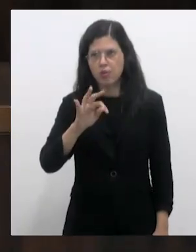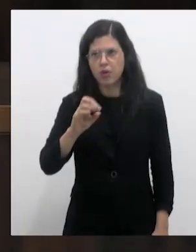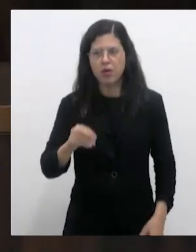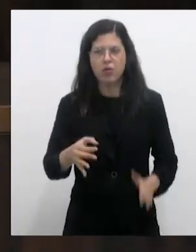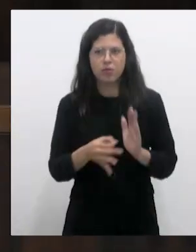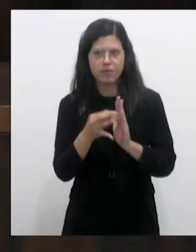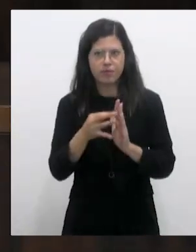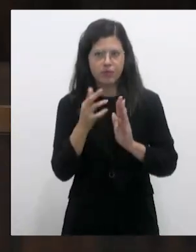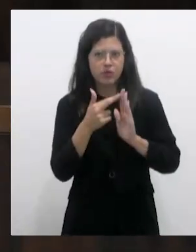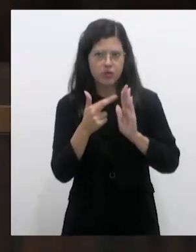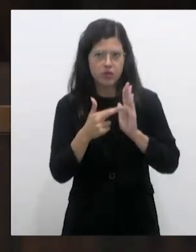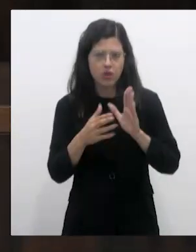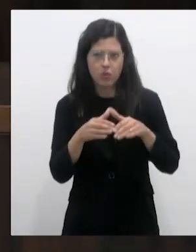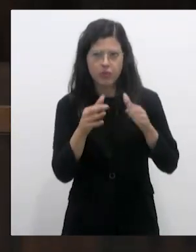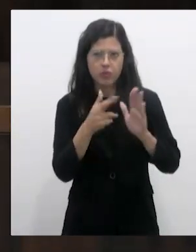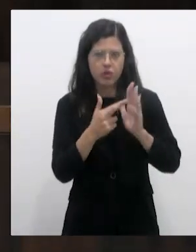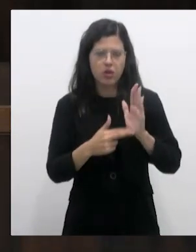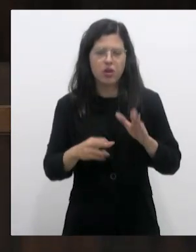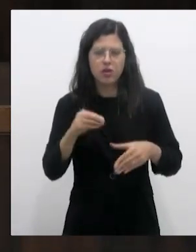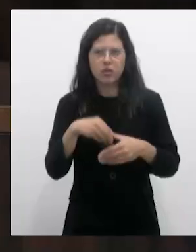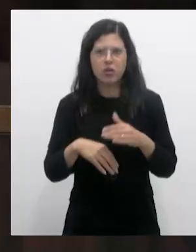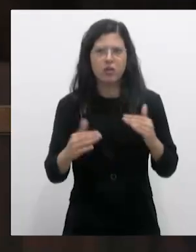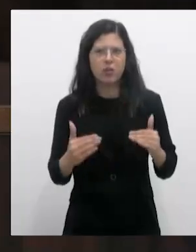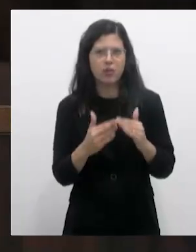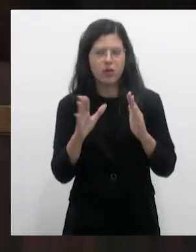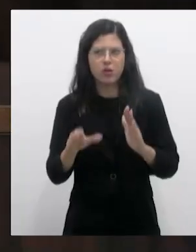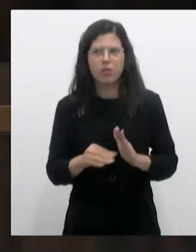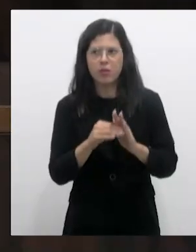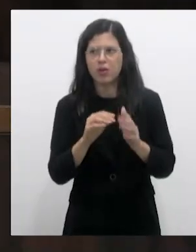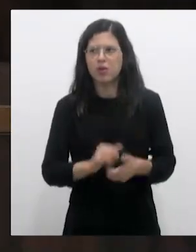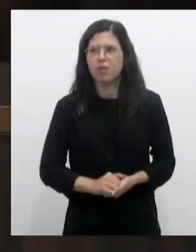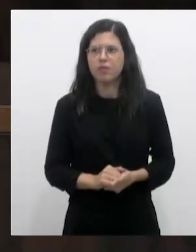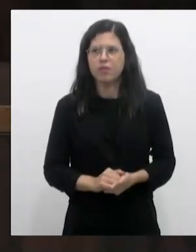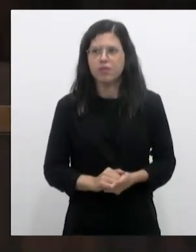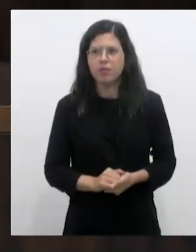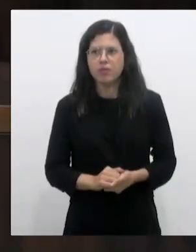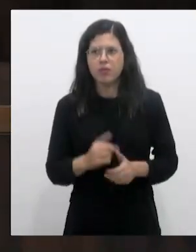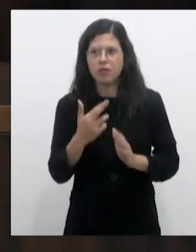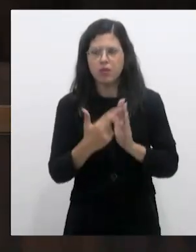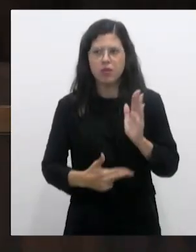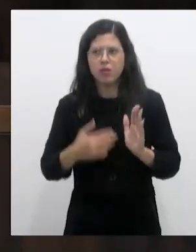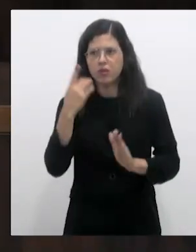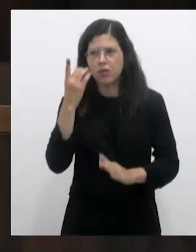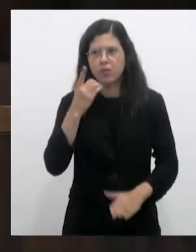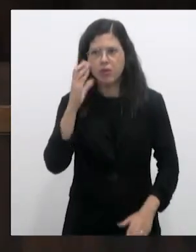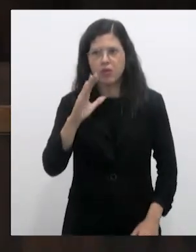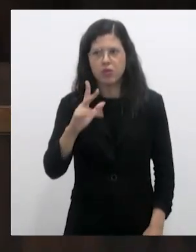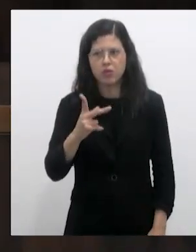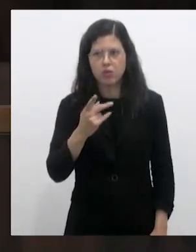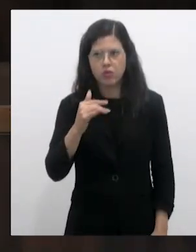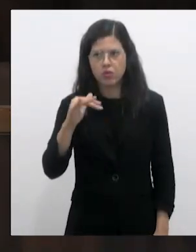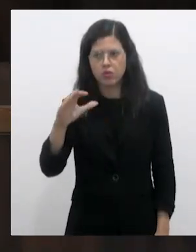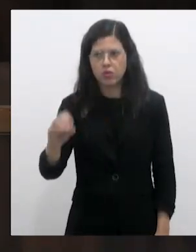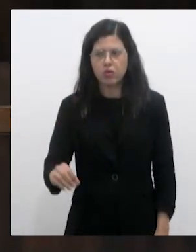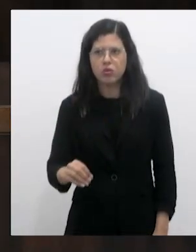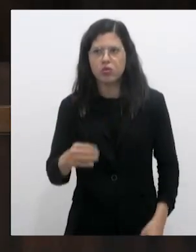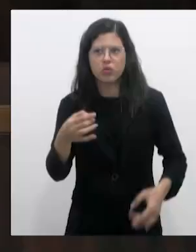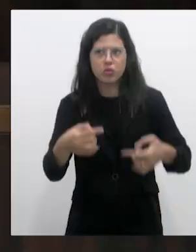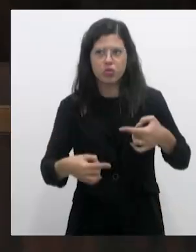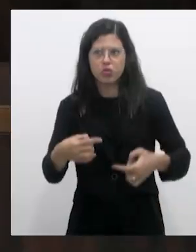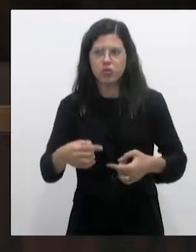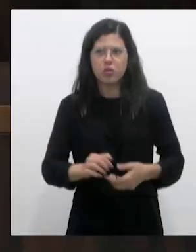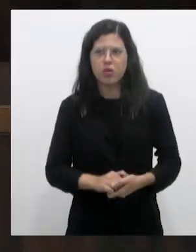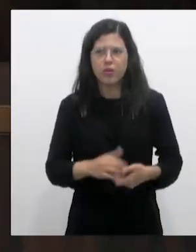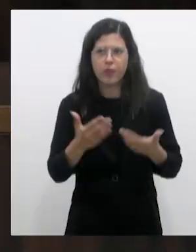e Preposições Externas, favorável com emendas. Relator, deputado Chico Machado. Em